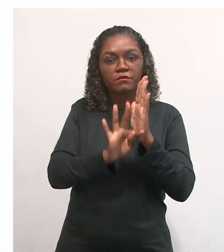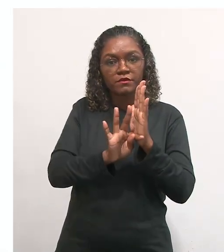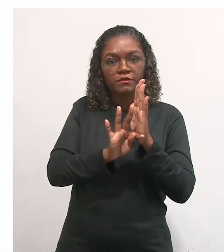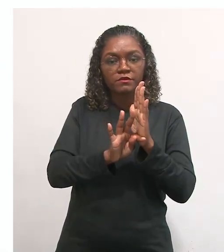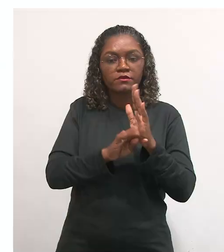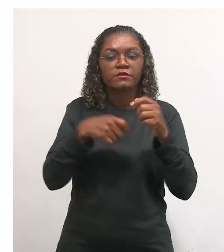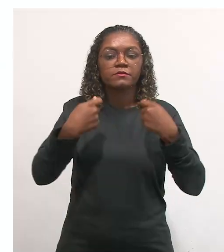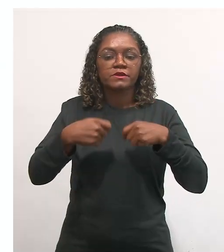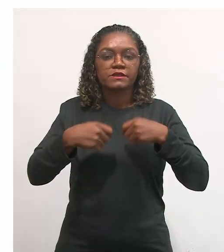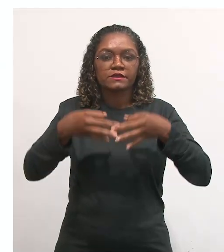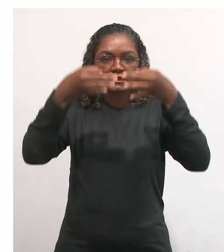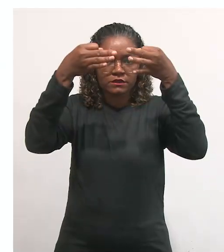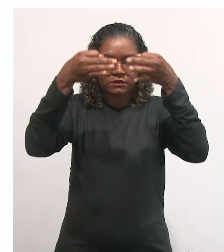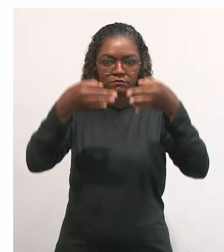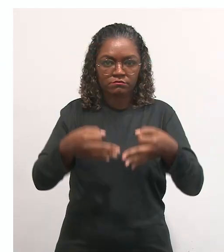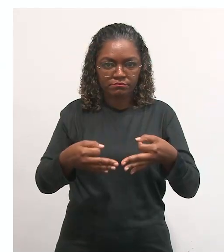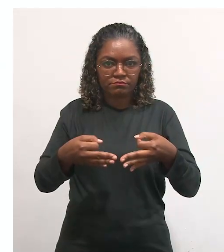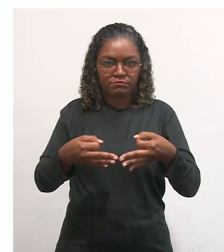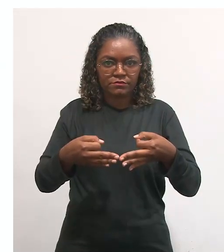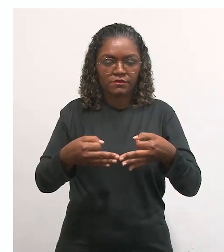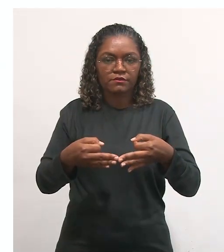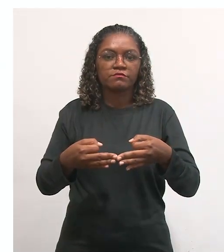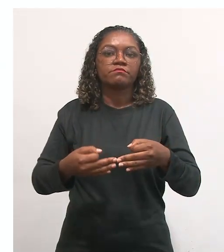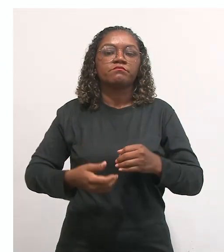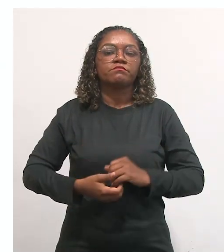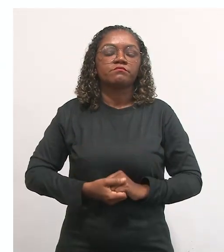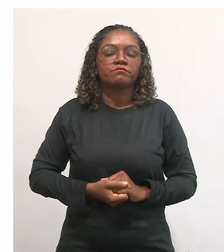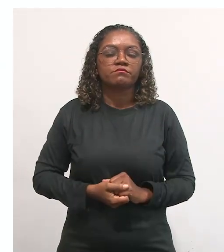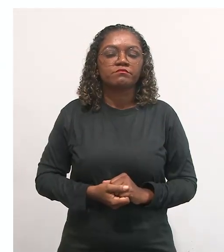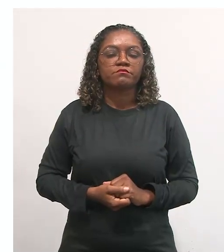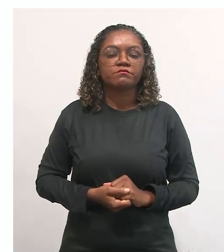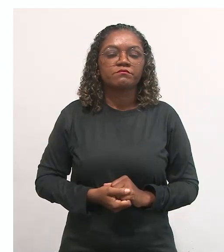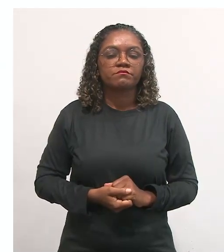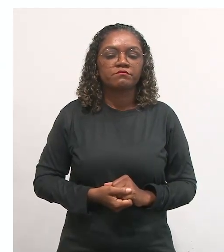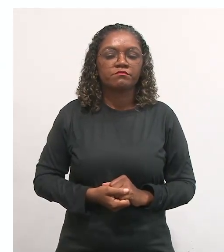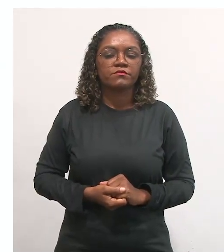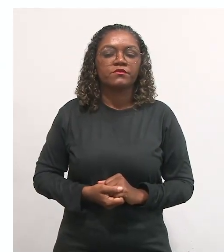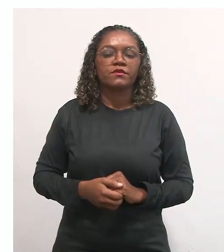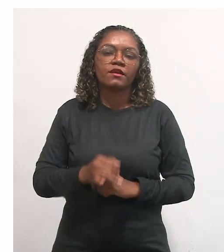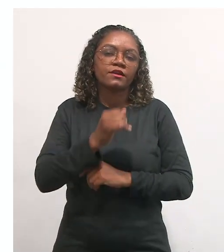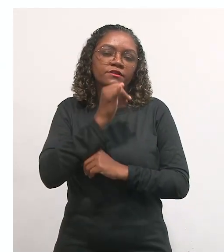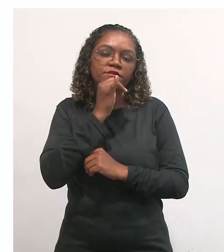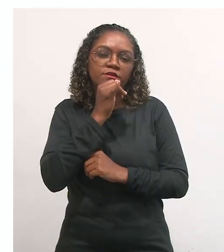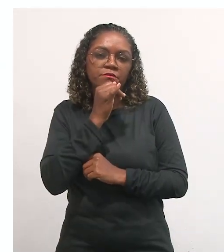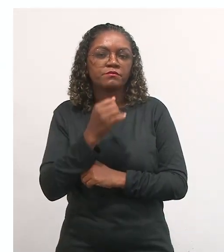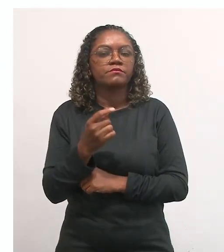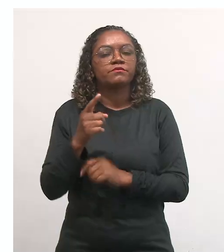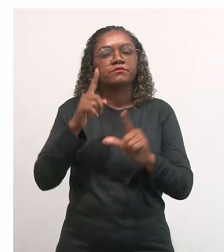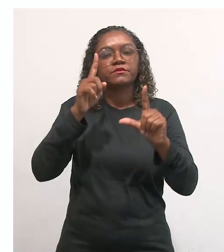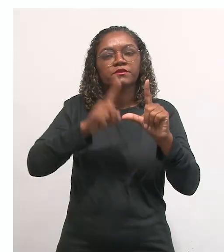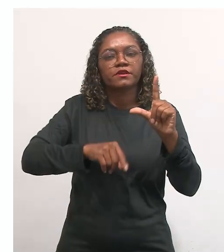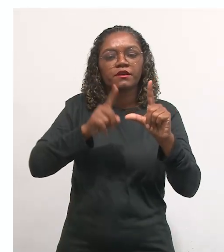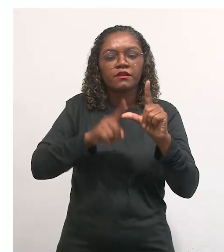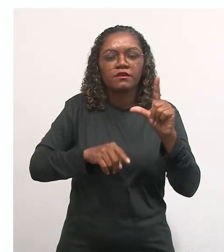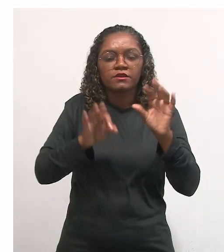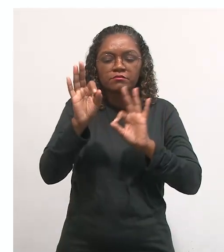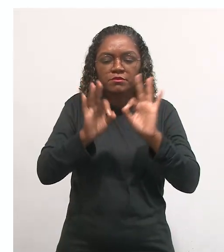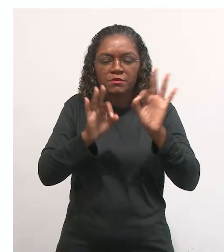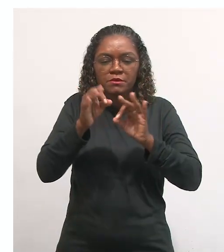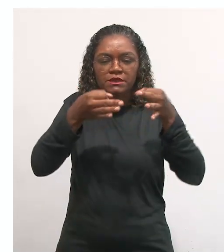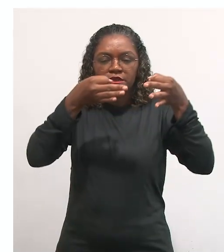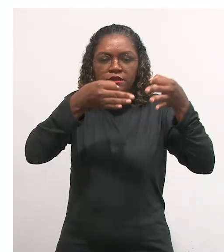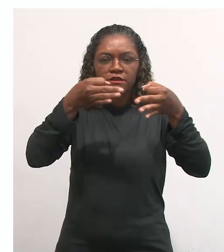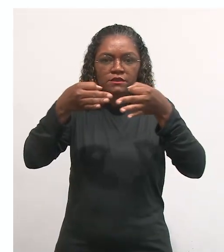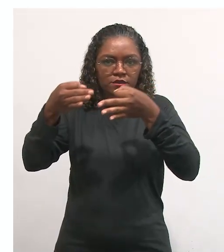alinhados de forma ada né então tem ali justificado quando as letrinhas ficam todas bem organizadinhas